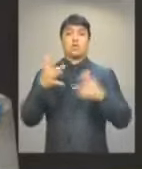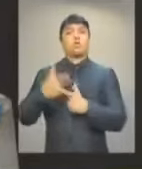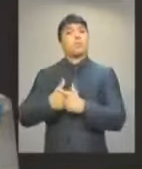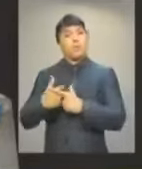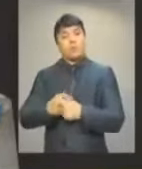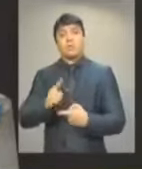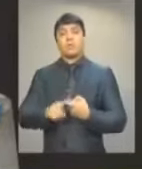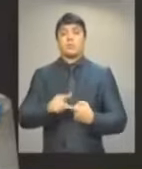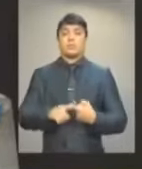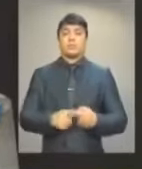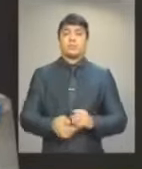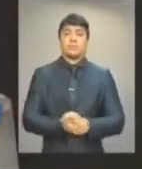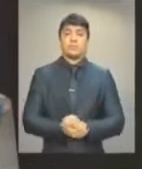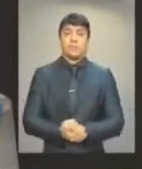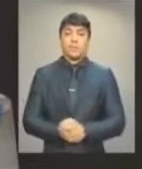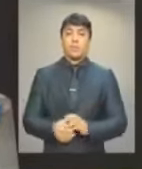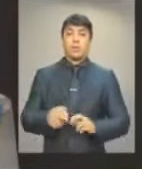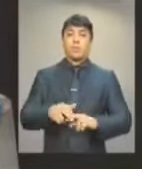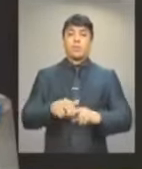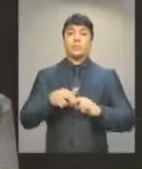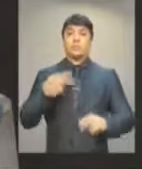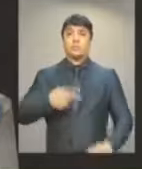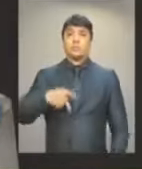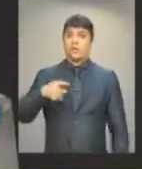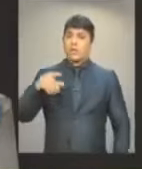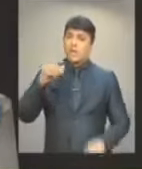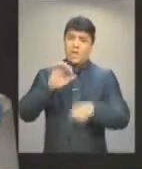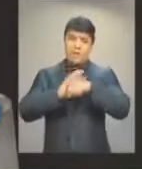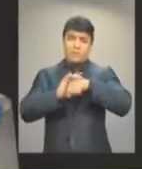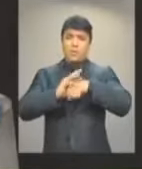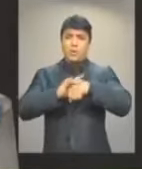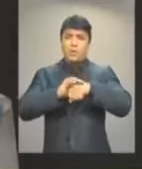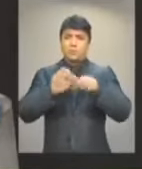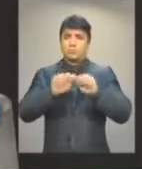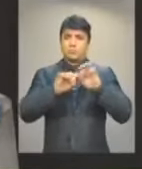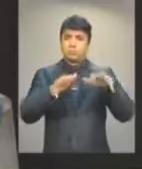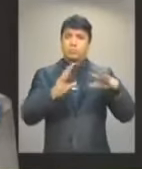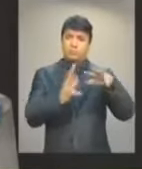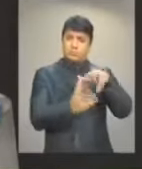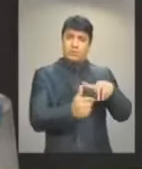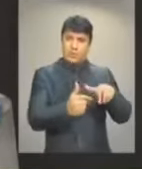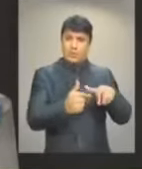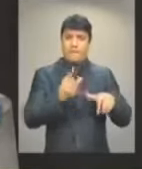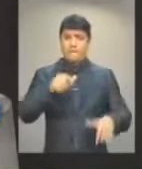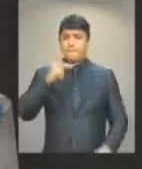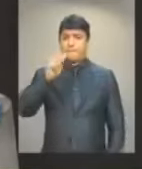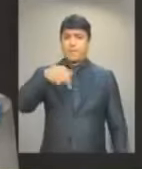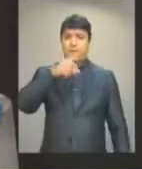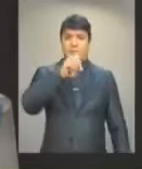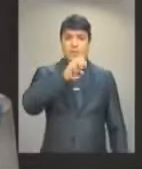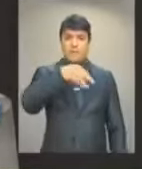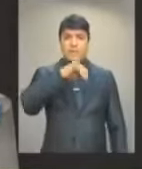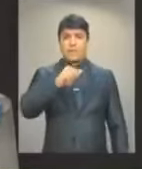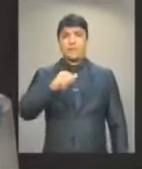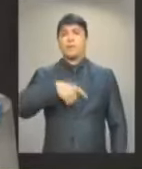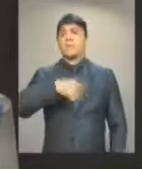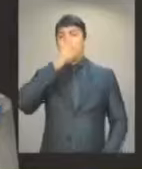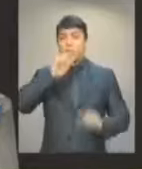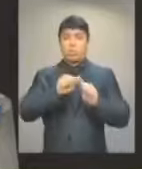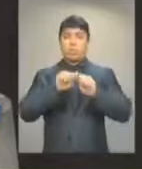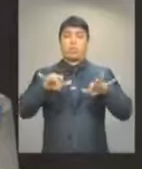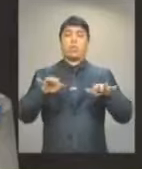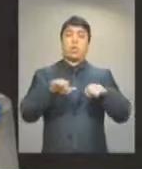Obviamente, a pandemia, ela não chega a todos da mesma maneira. Ela não chegou